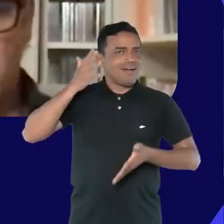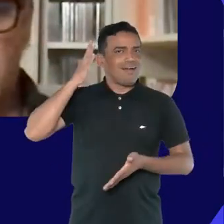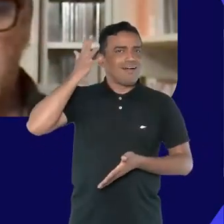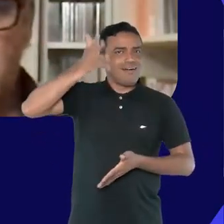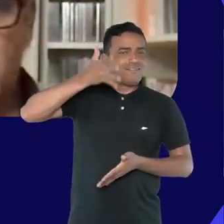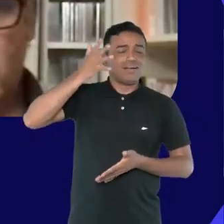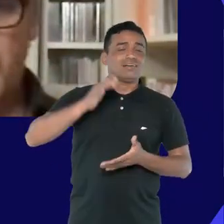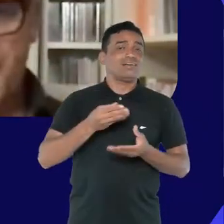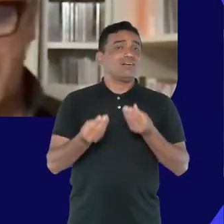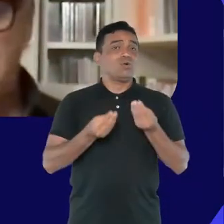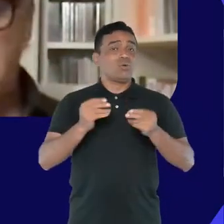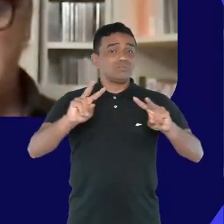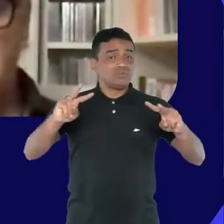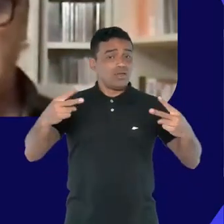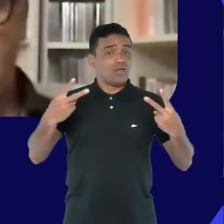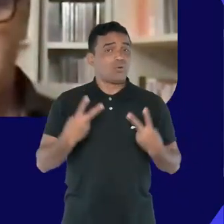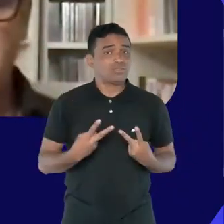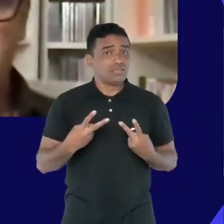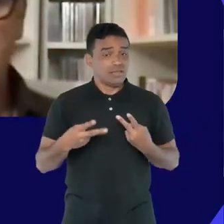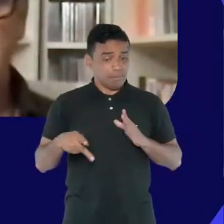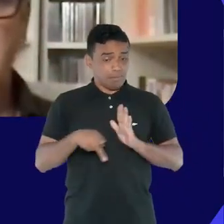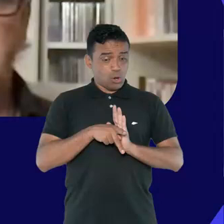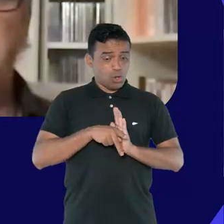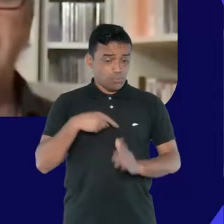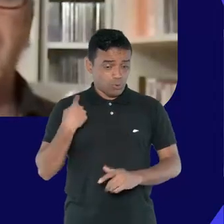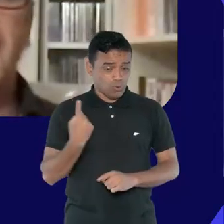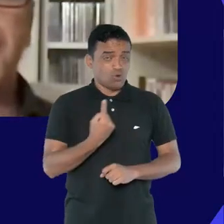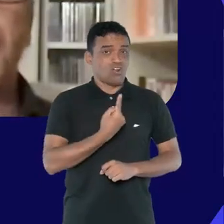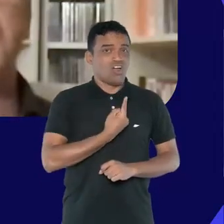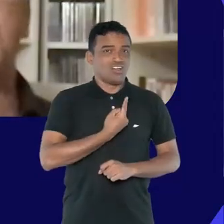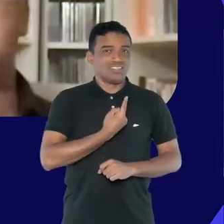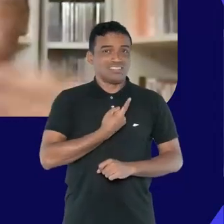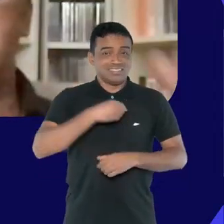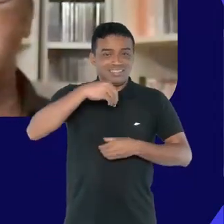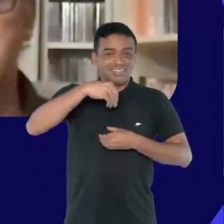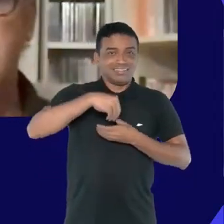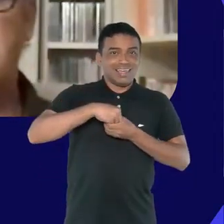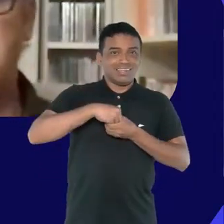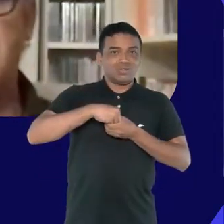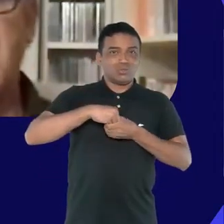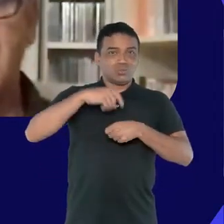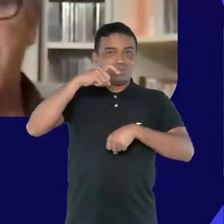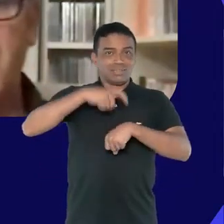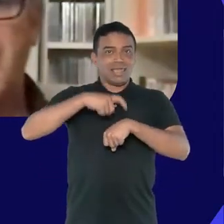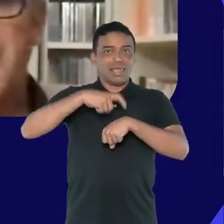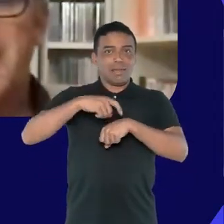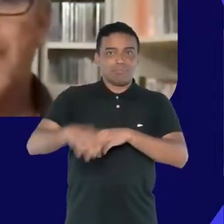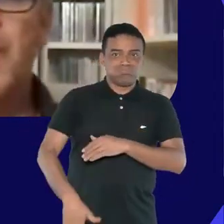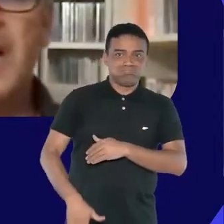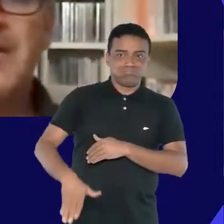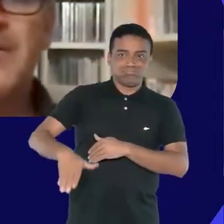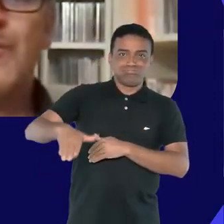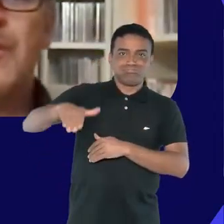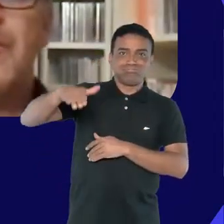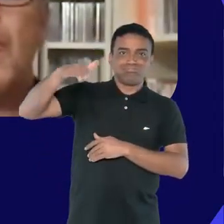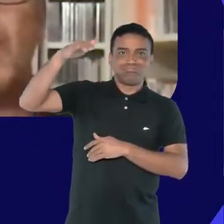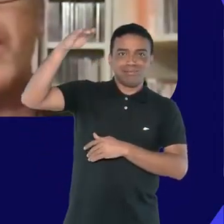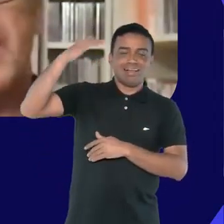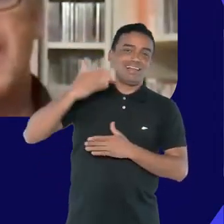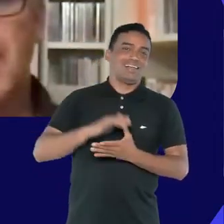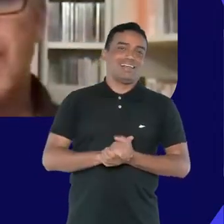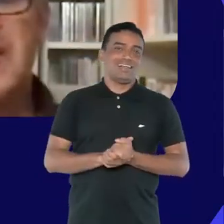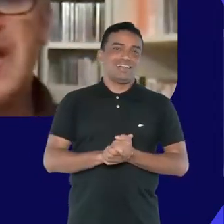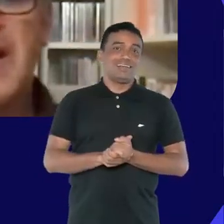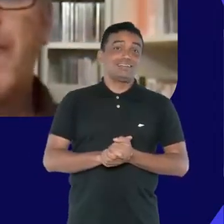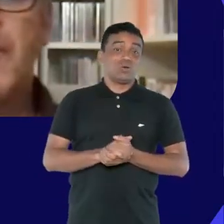nos reconhecemos a nós próprios depois do tempo ter passado, não é? No caso de